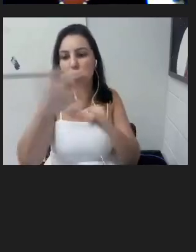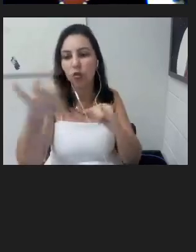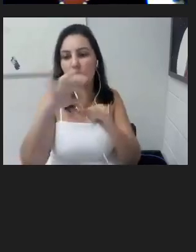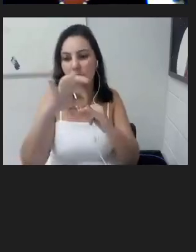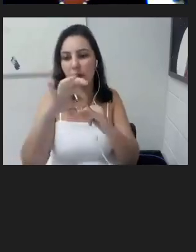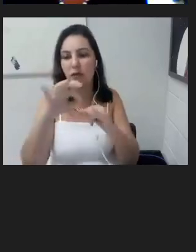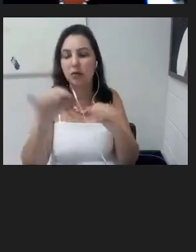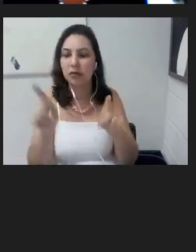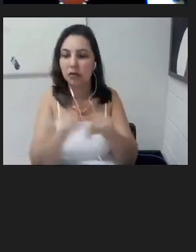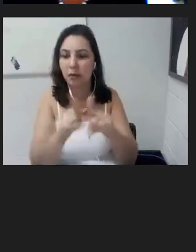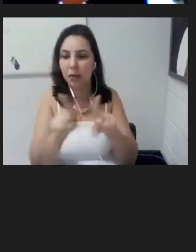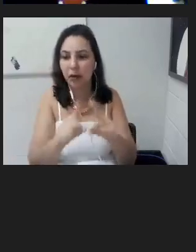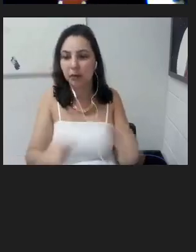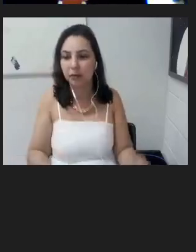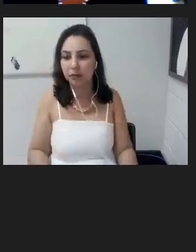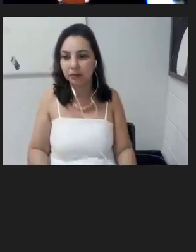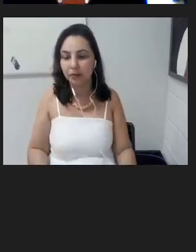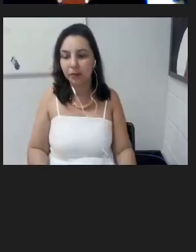sejam